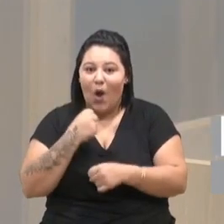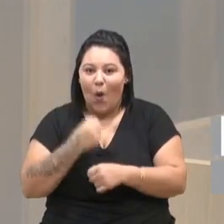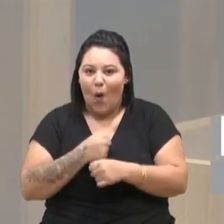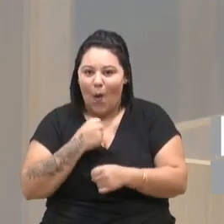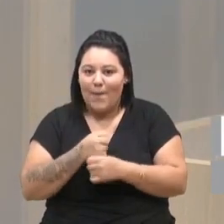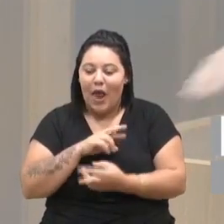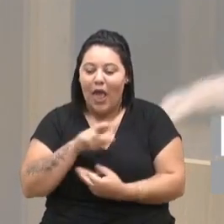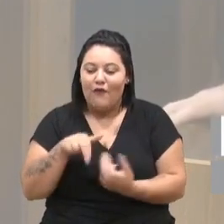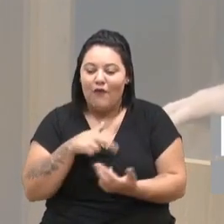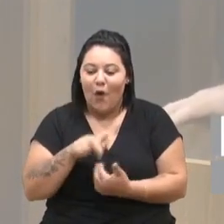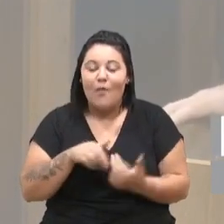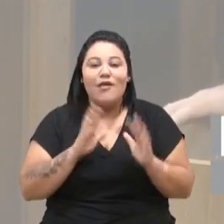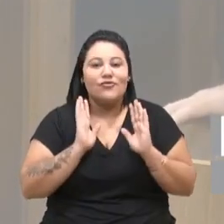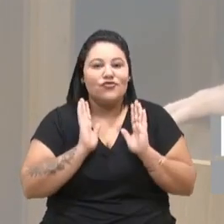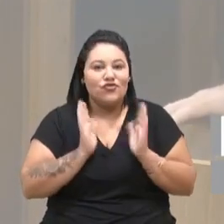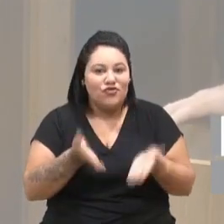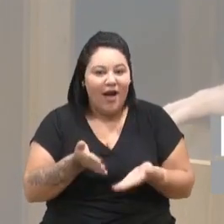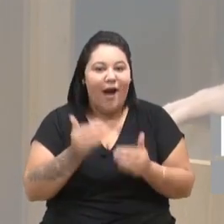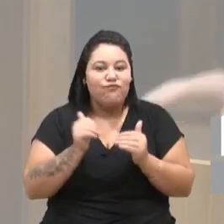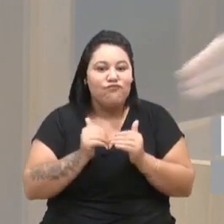muito adiantada.